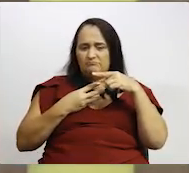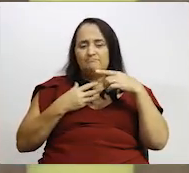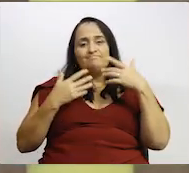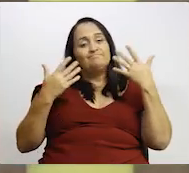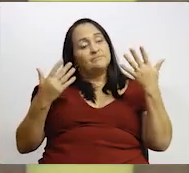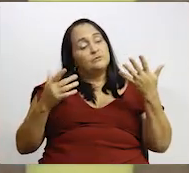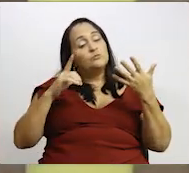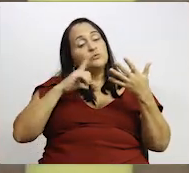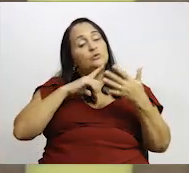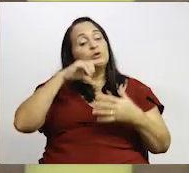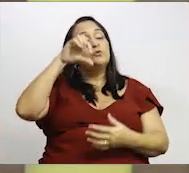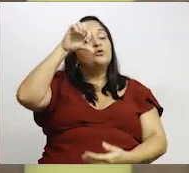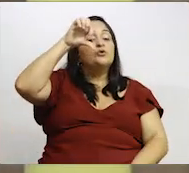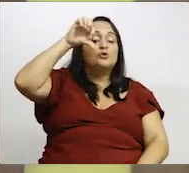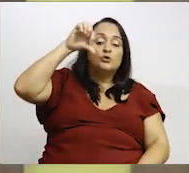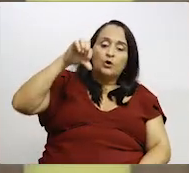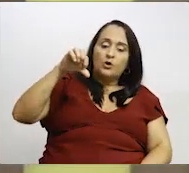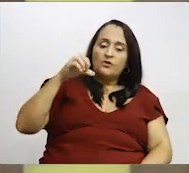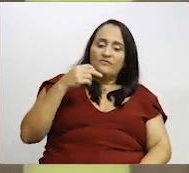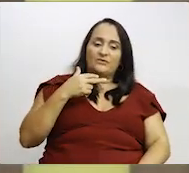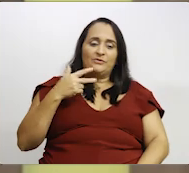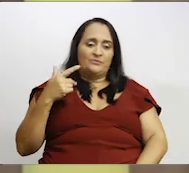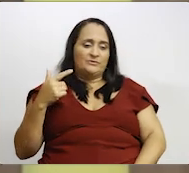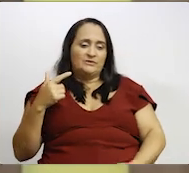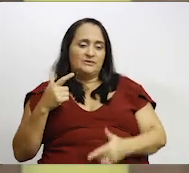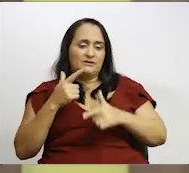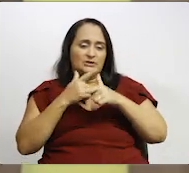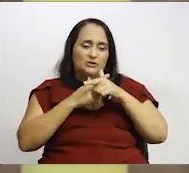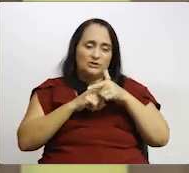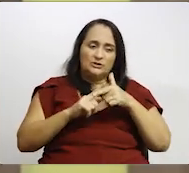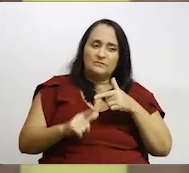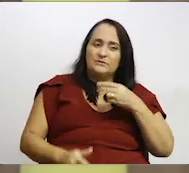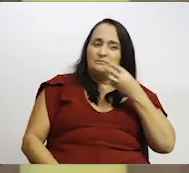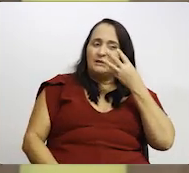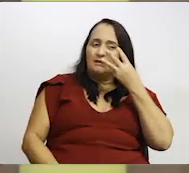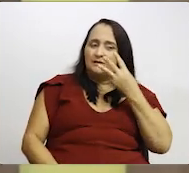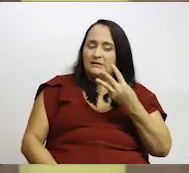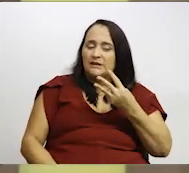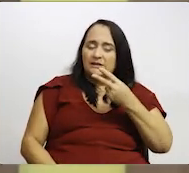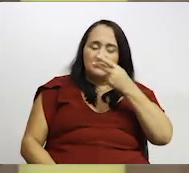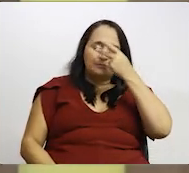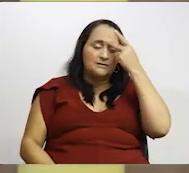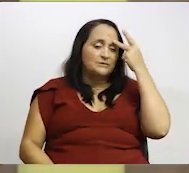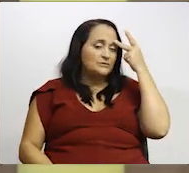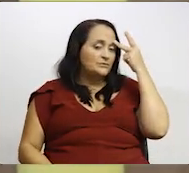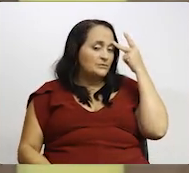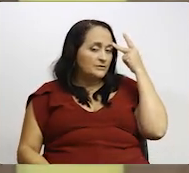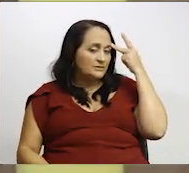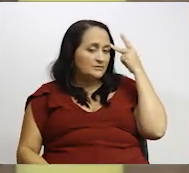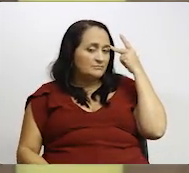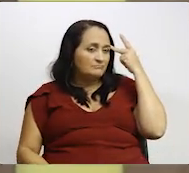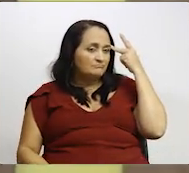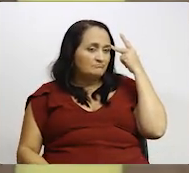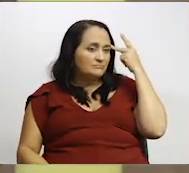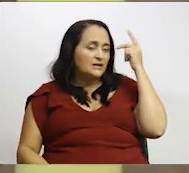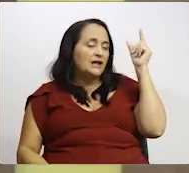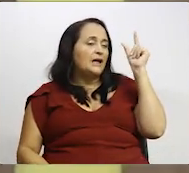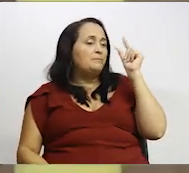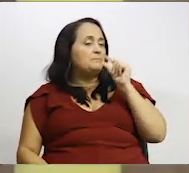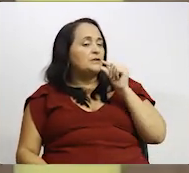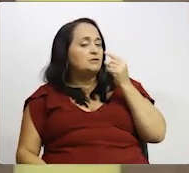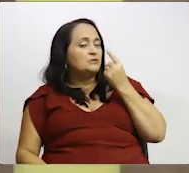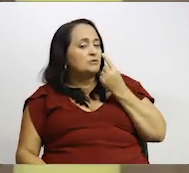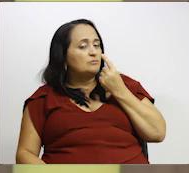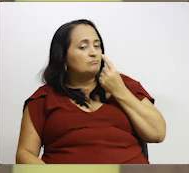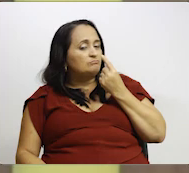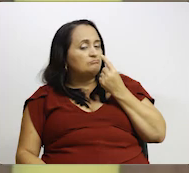9 coisas para dividir para 3 pessoas. Quantas coisas as pessoas vão ficar? É menos que 1? Cada